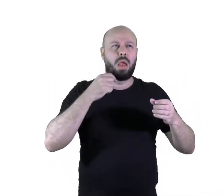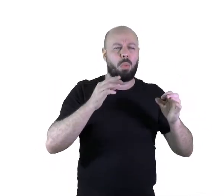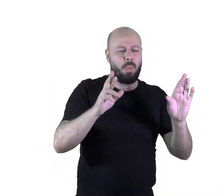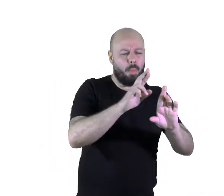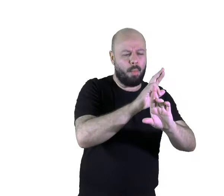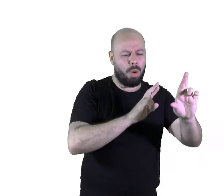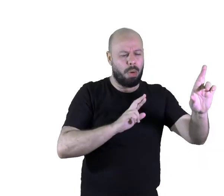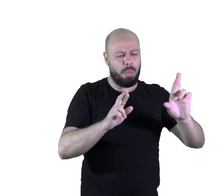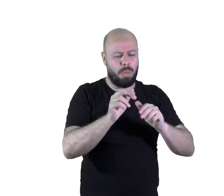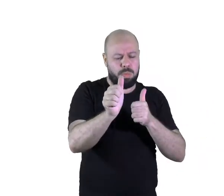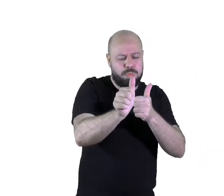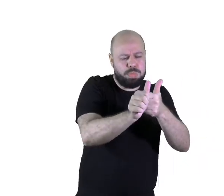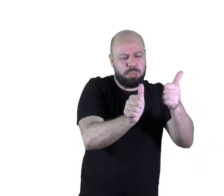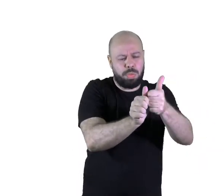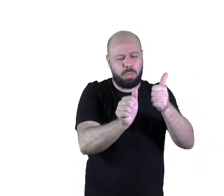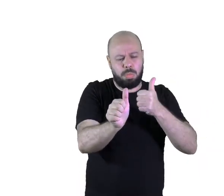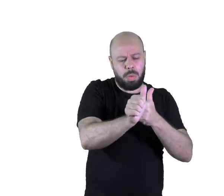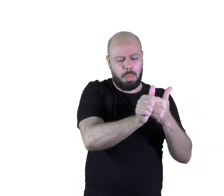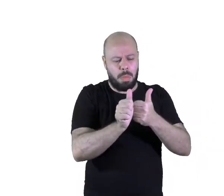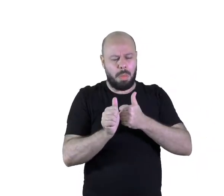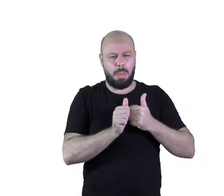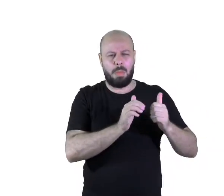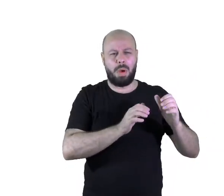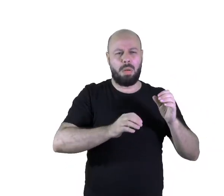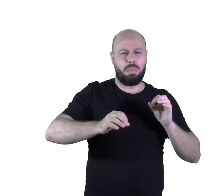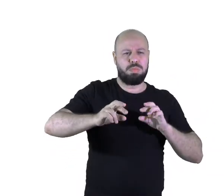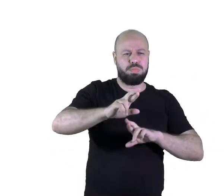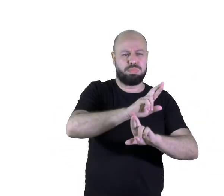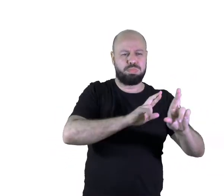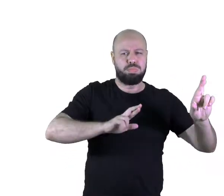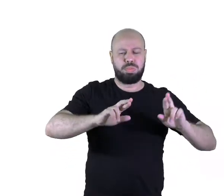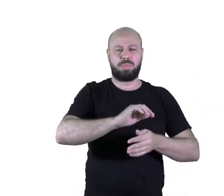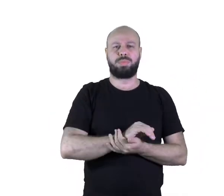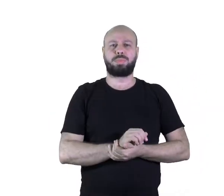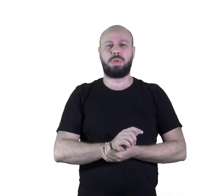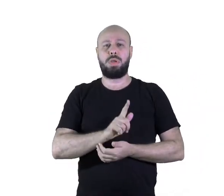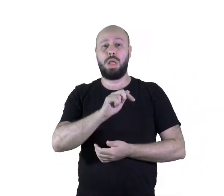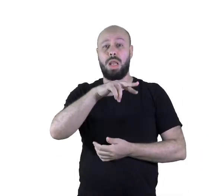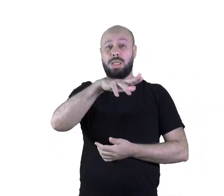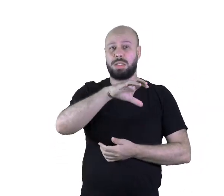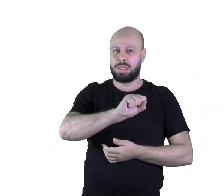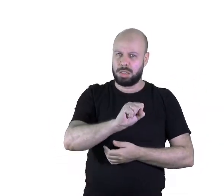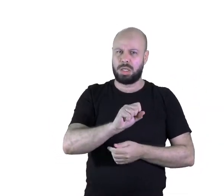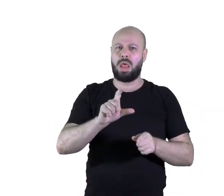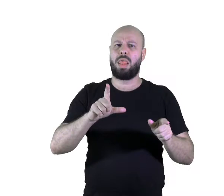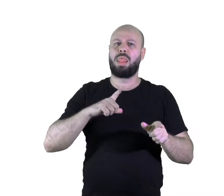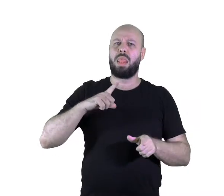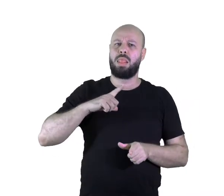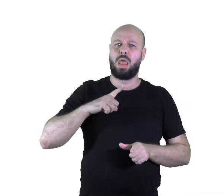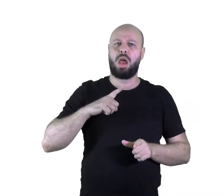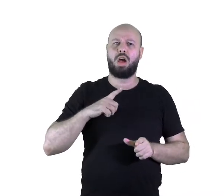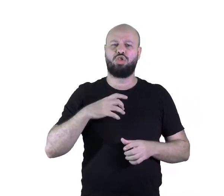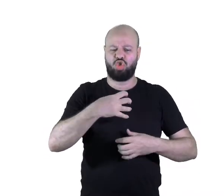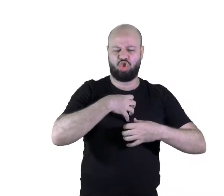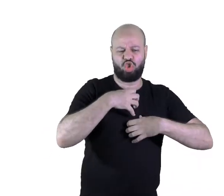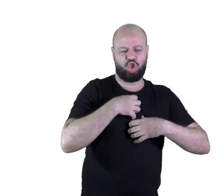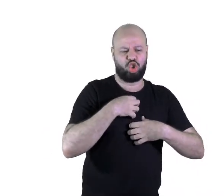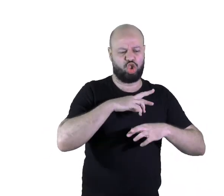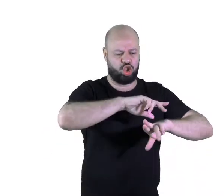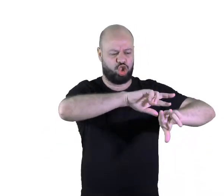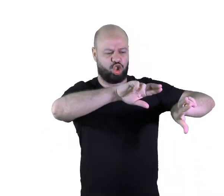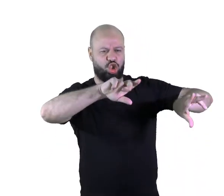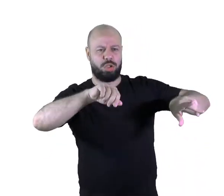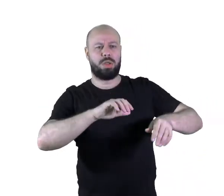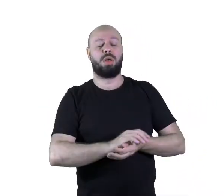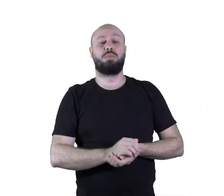tão próximos uns dos outros. Essas galáxias elas podem ter formas diferentes. Existem galáxias que